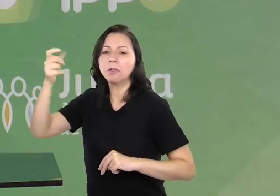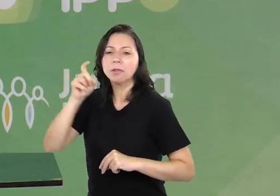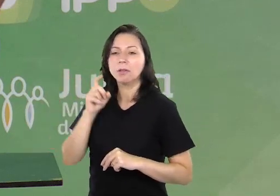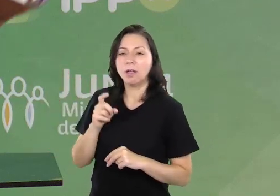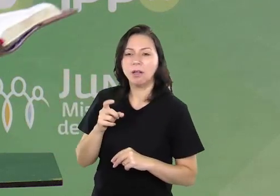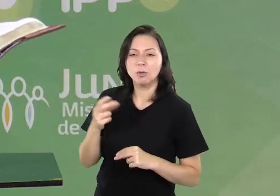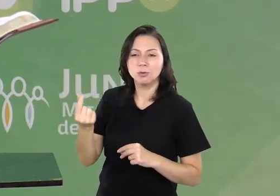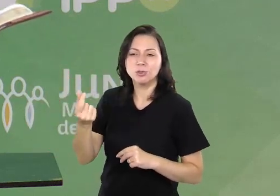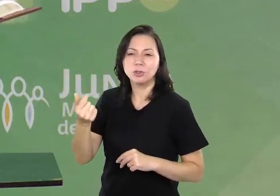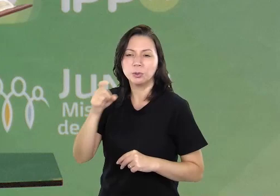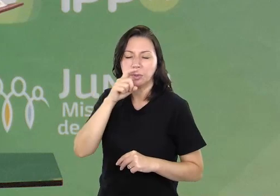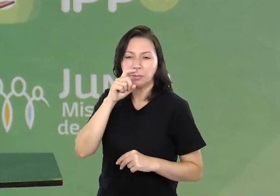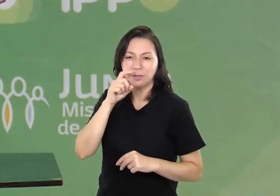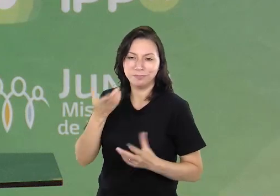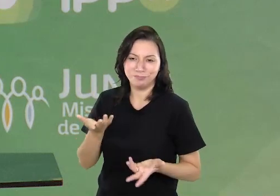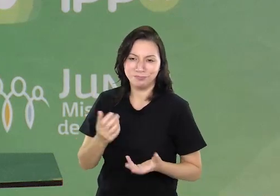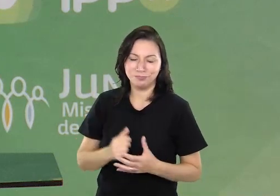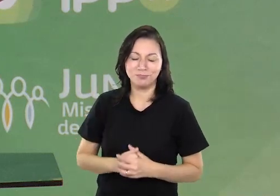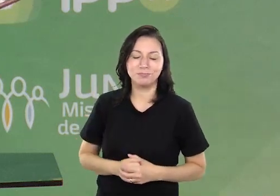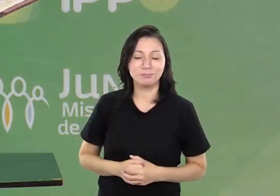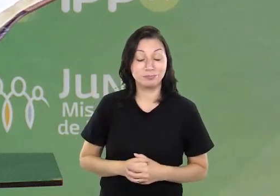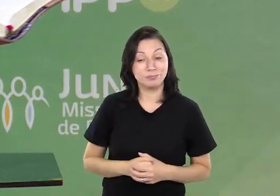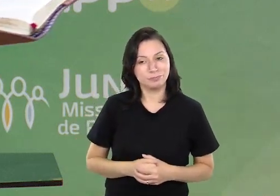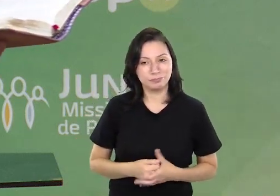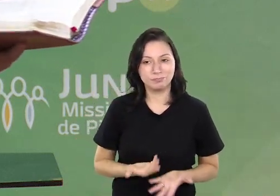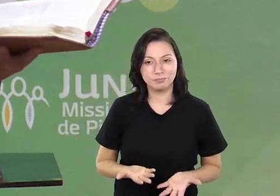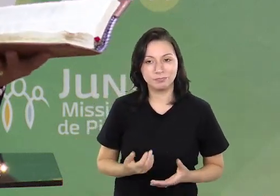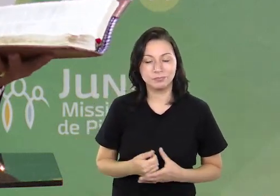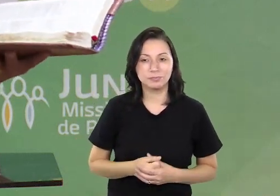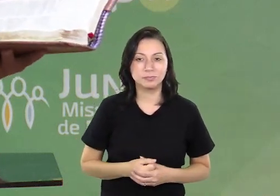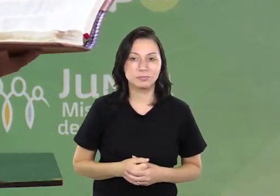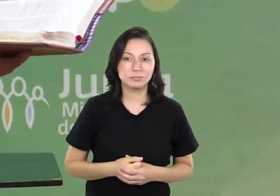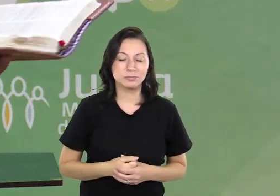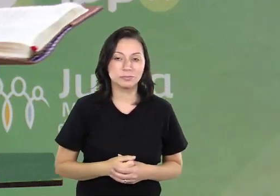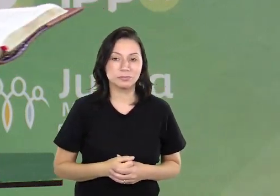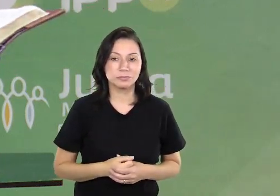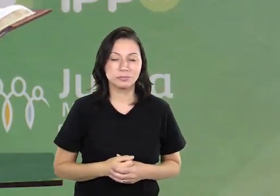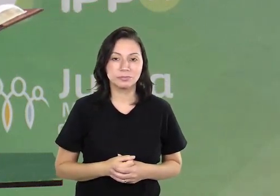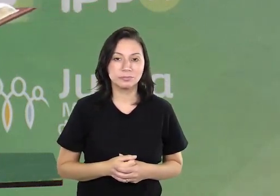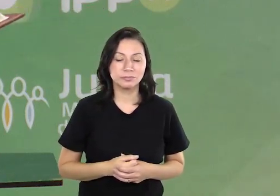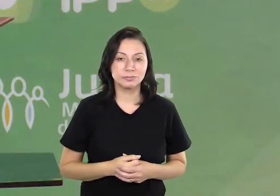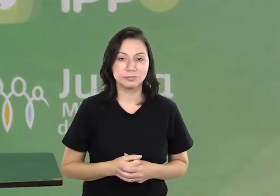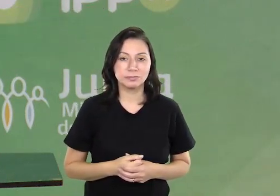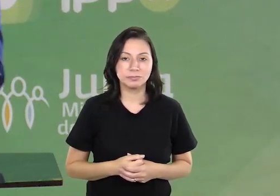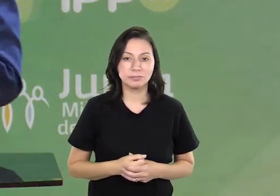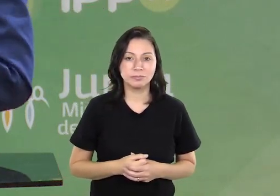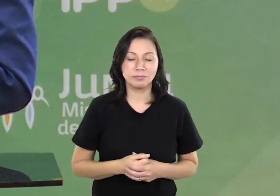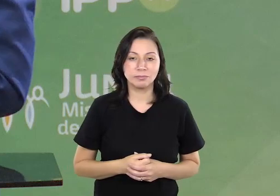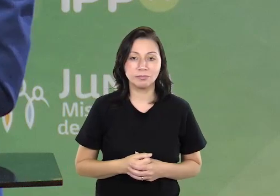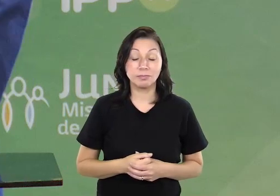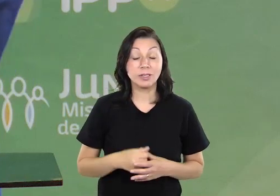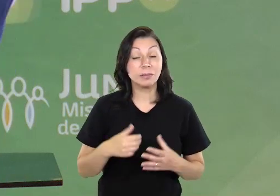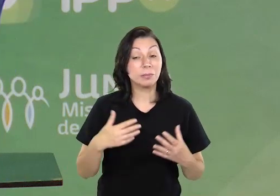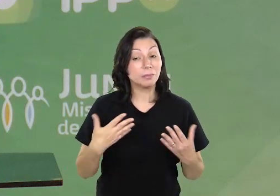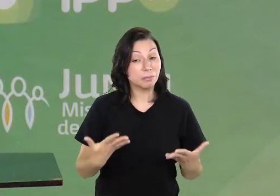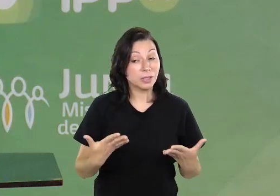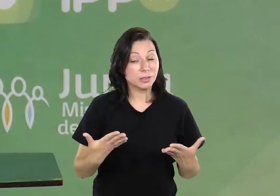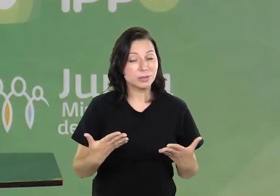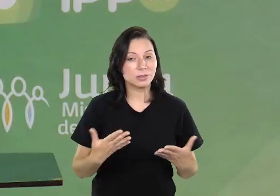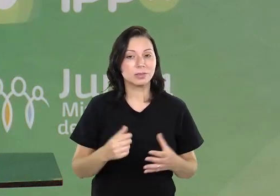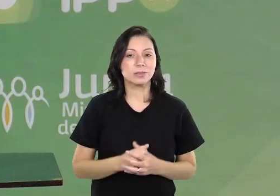mas aí vem uma Último Ponto uma conclusão frustrante